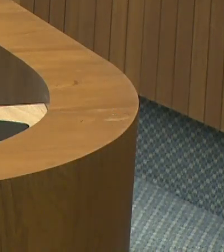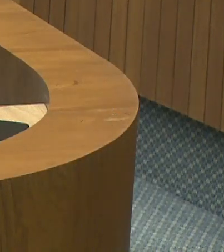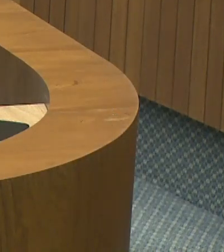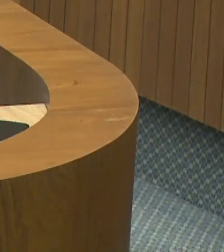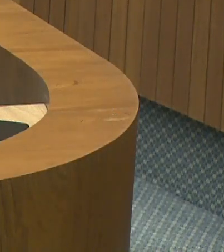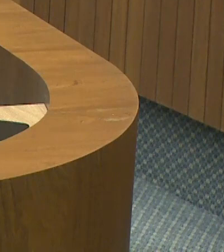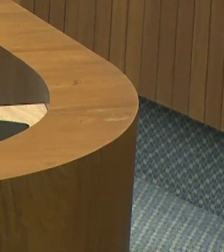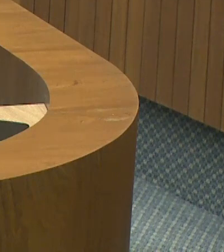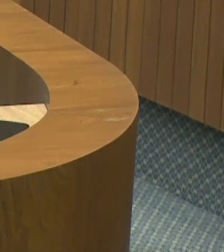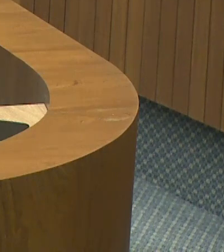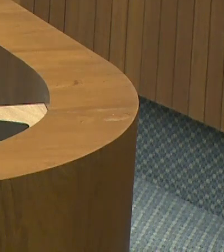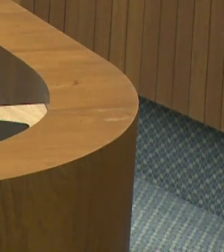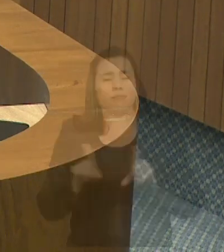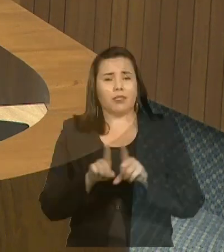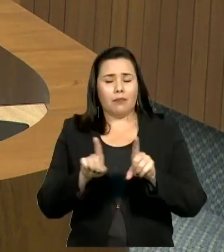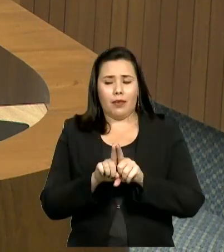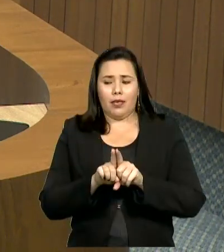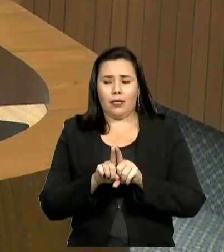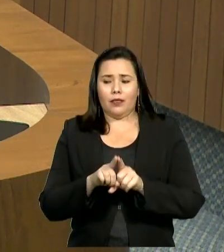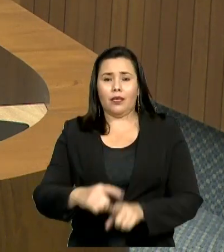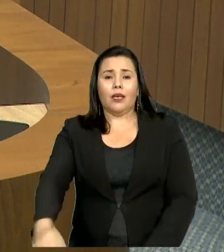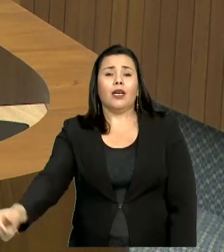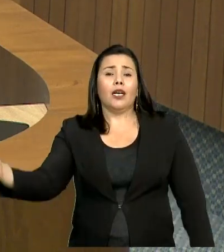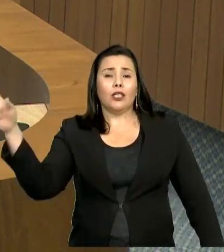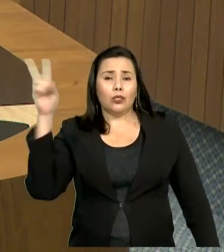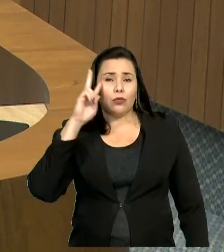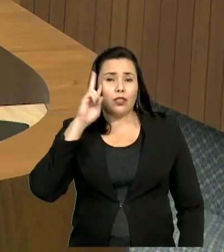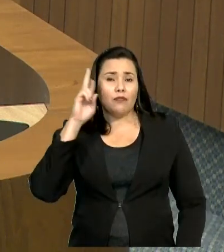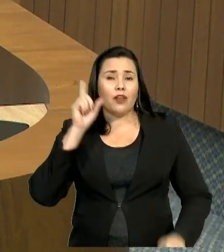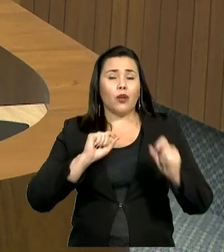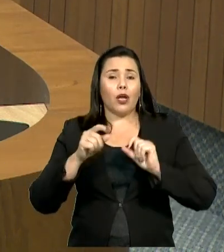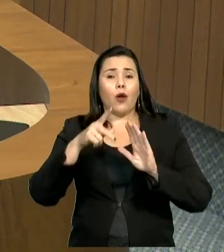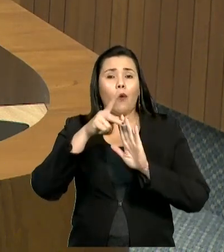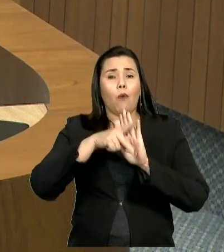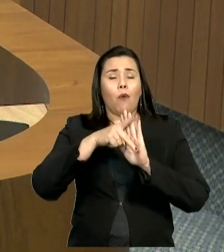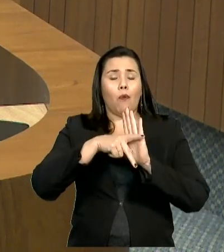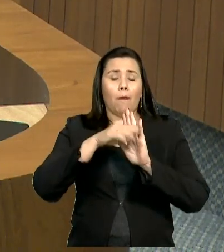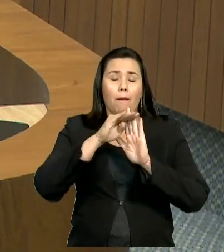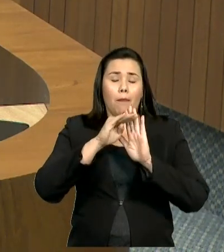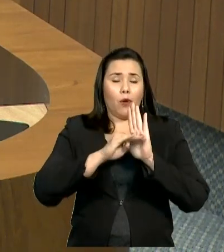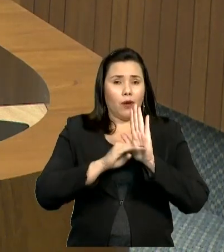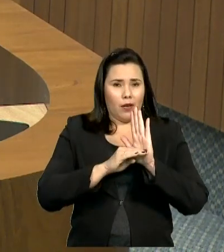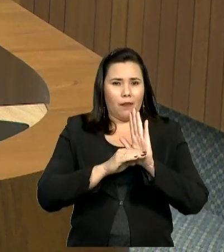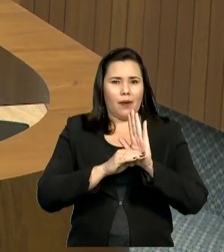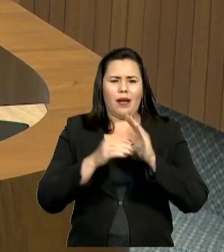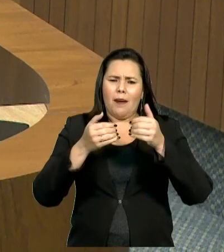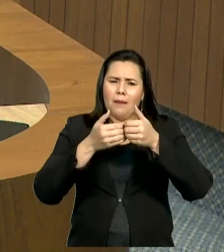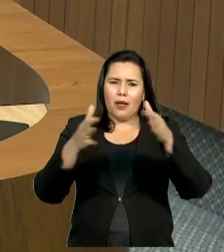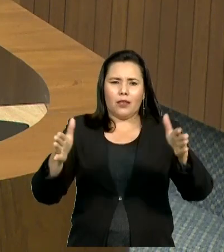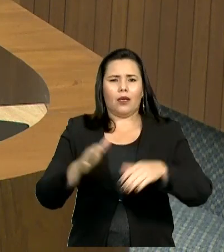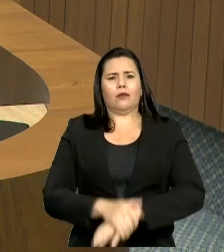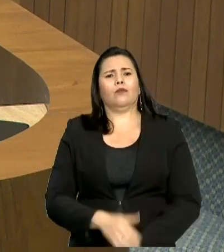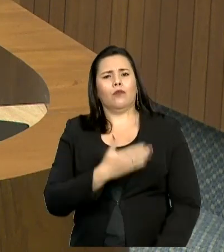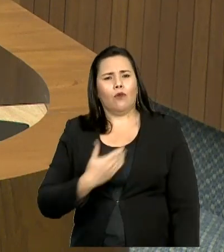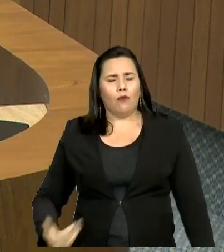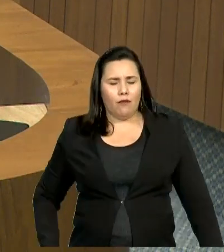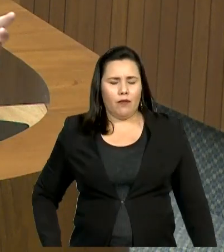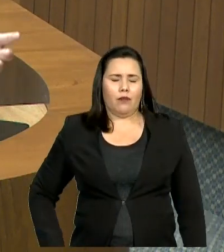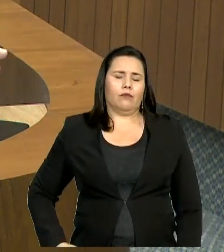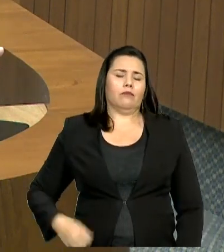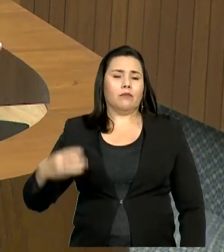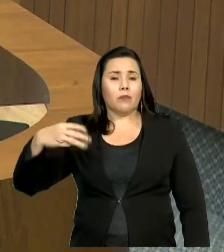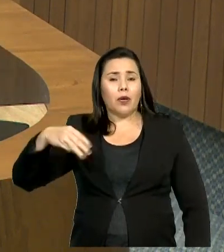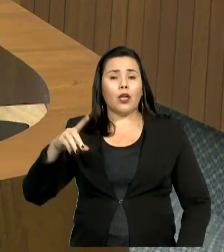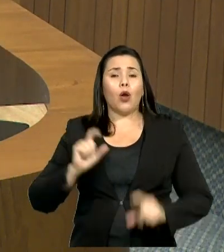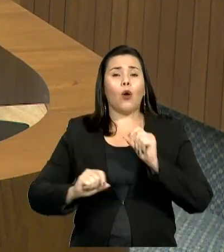destacar na segunda-feira o programa que foi lançado pelo governo do Estado do Maranhão, que é o Maranhão Alfabetizado, onde